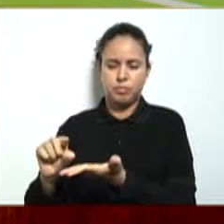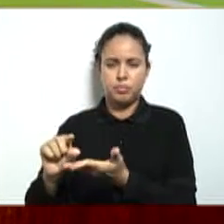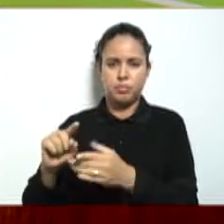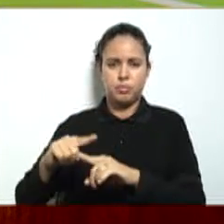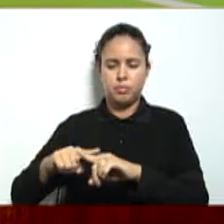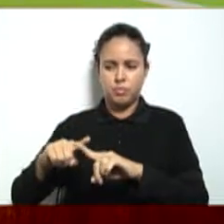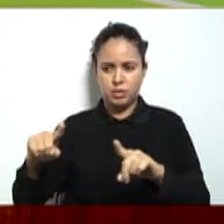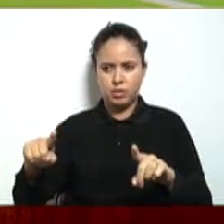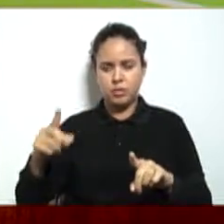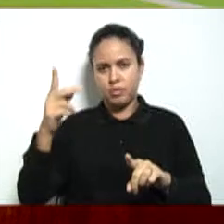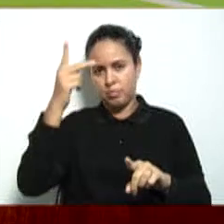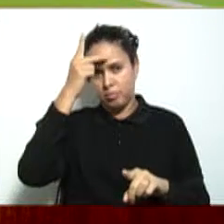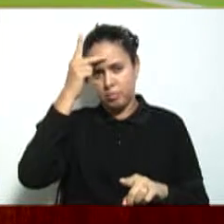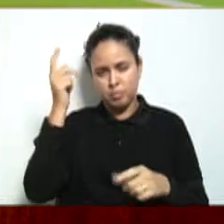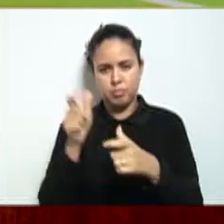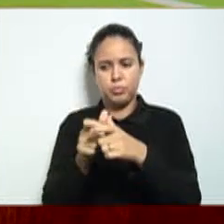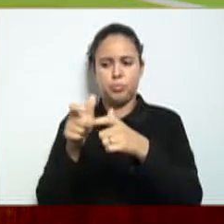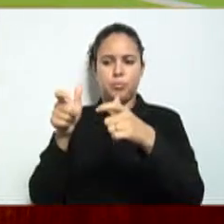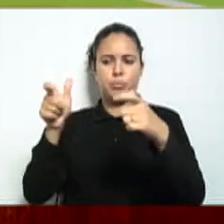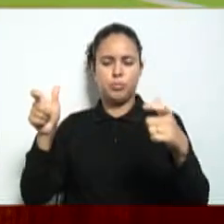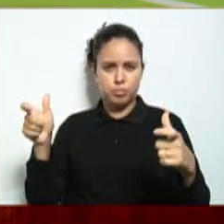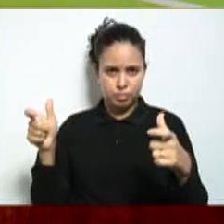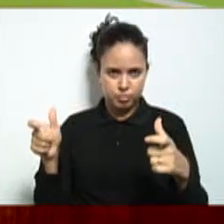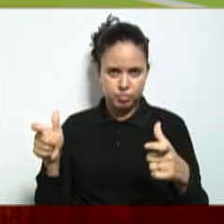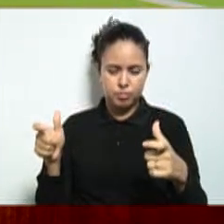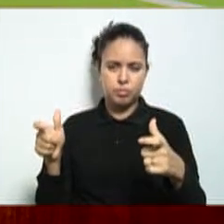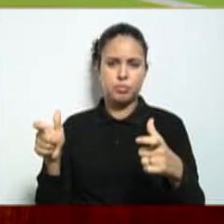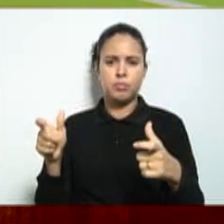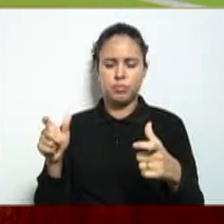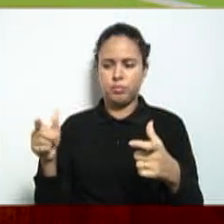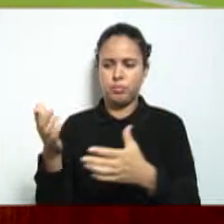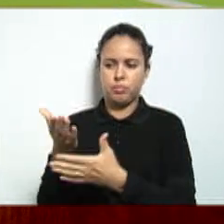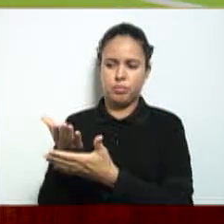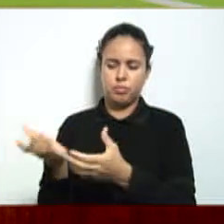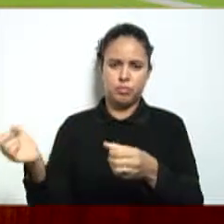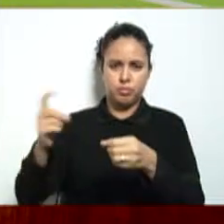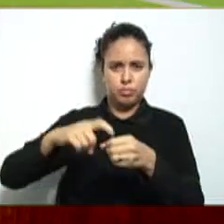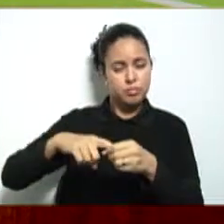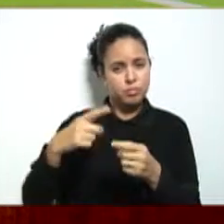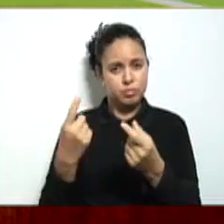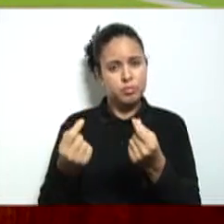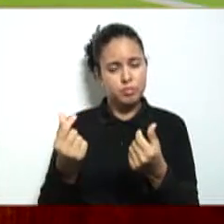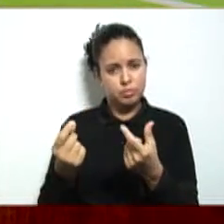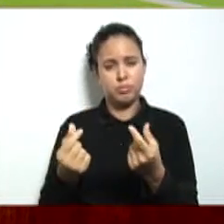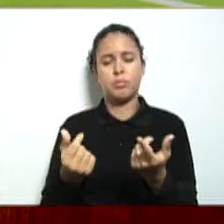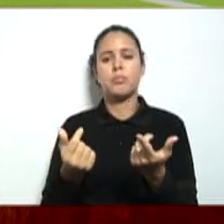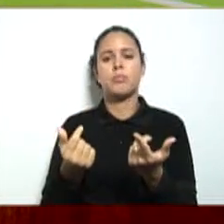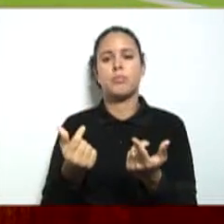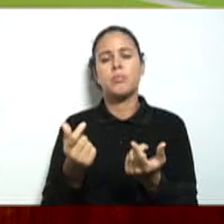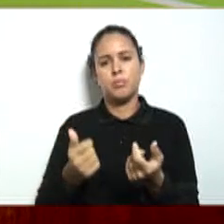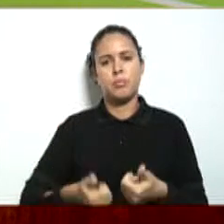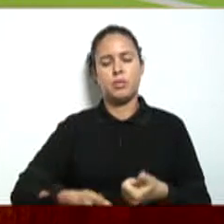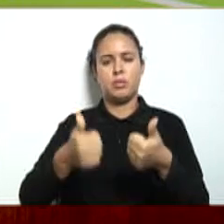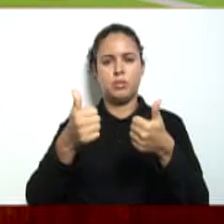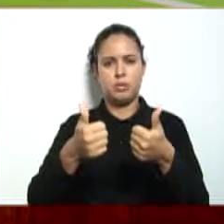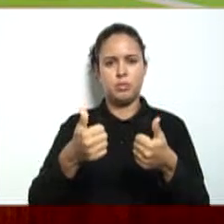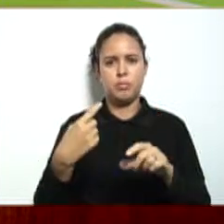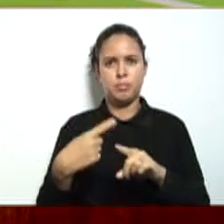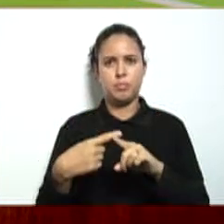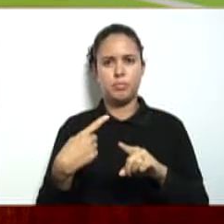atende muito mais pacientes. Então isso faz com que ele tenha um retorno satisfatório também, mesmo